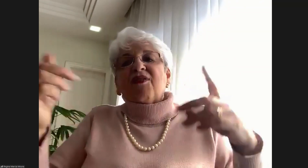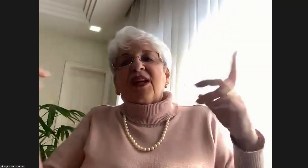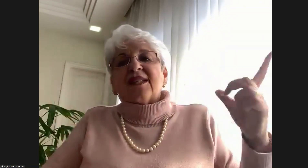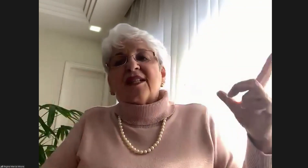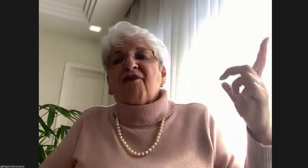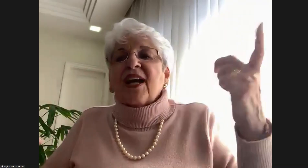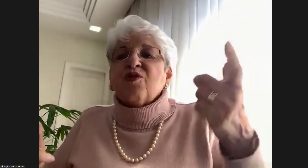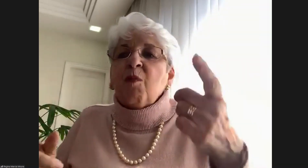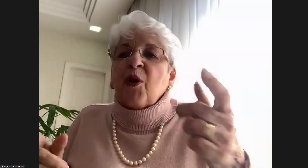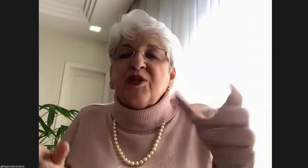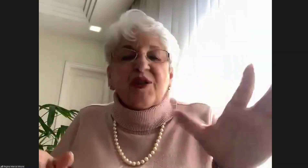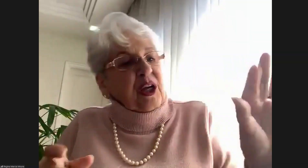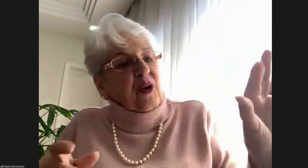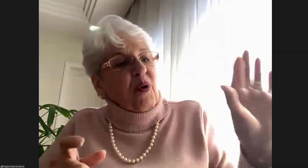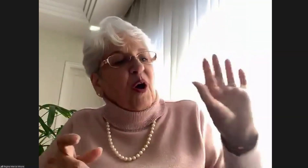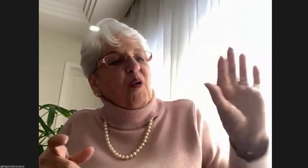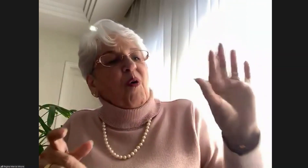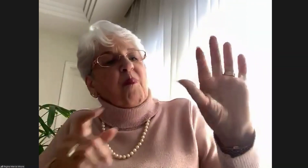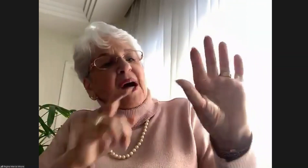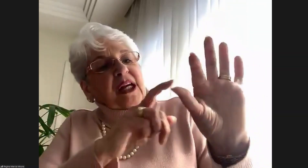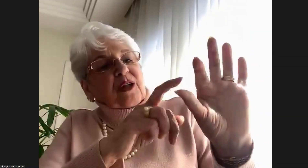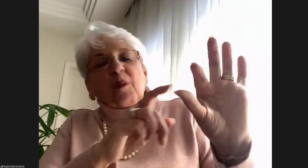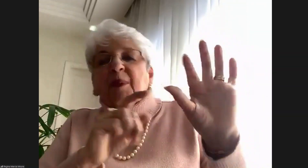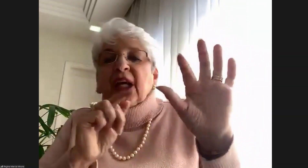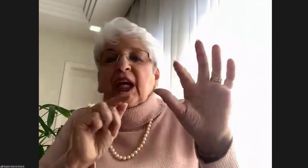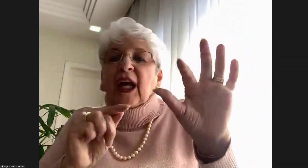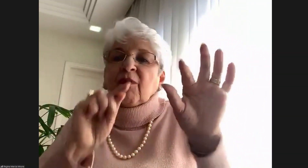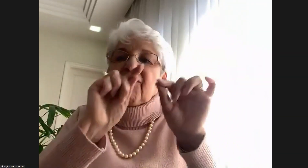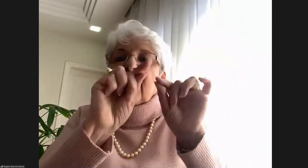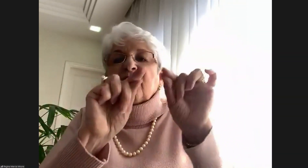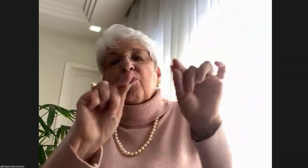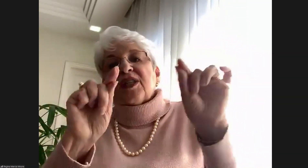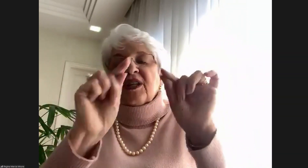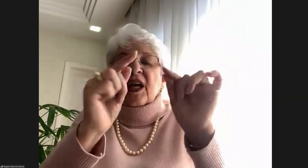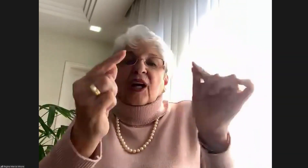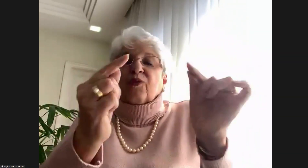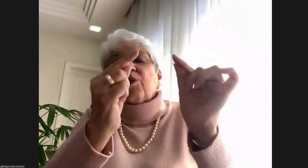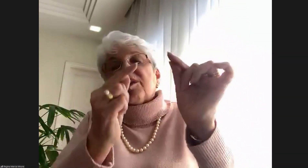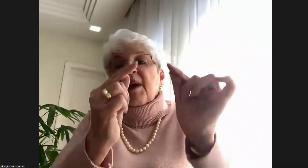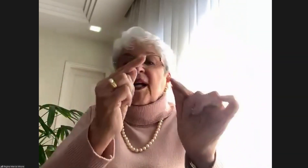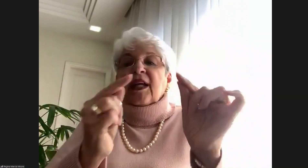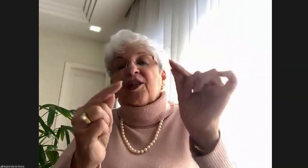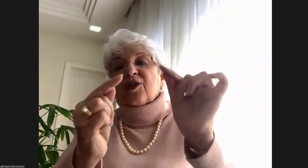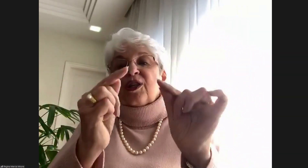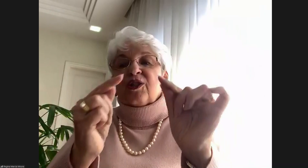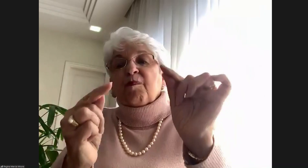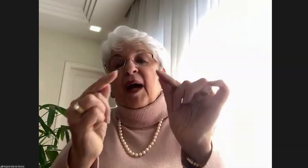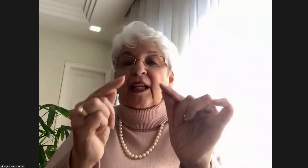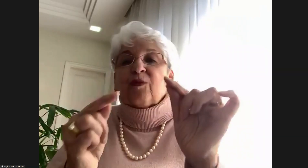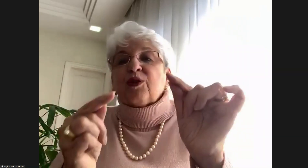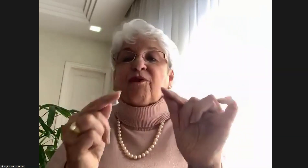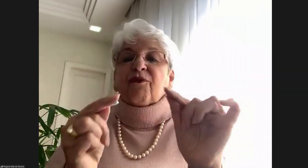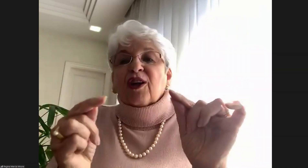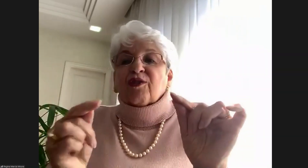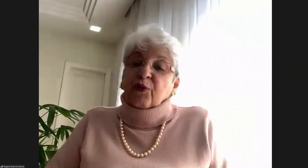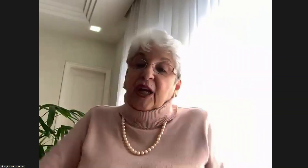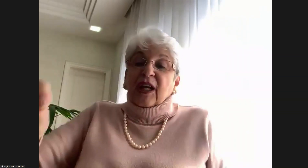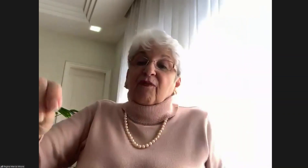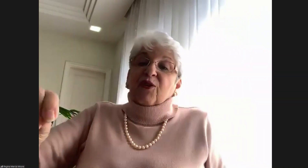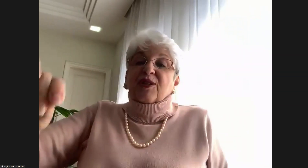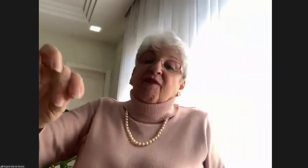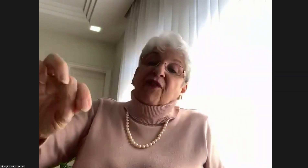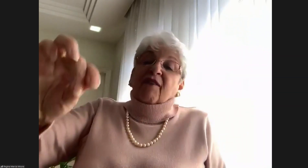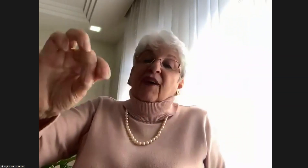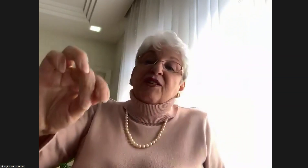Quantas vezes se faz um boizinho com um manguito pequeno, enfia duas perninhas de palito de fósforo